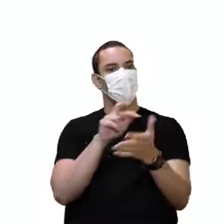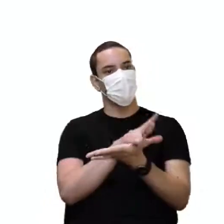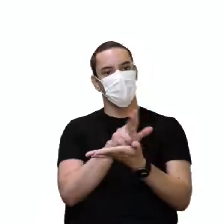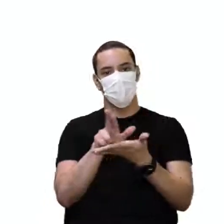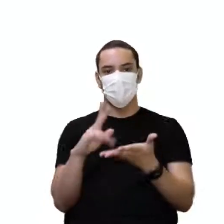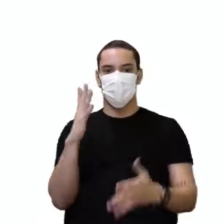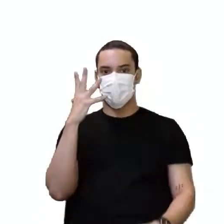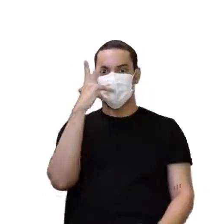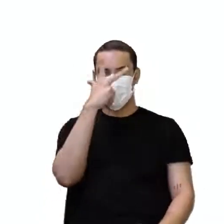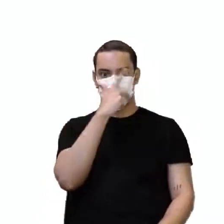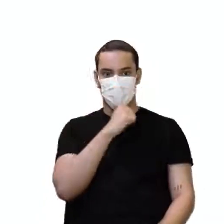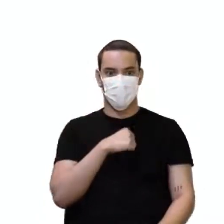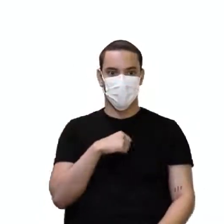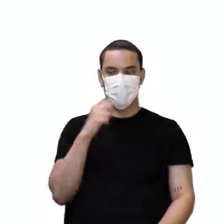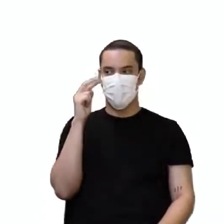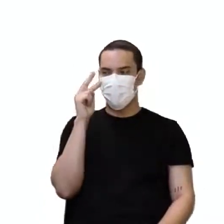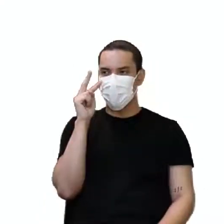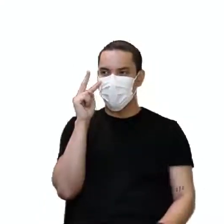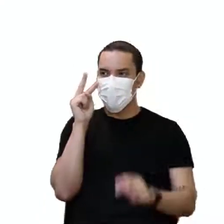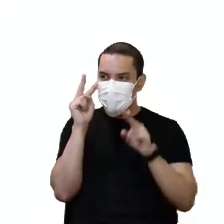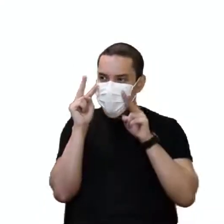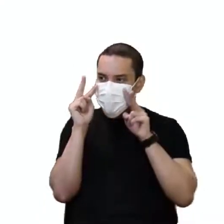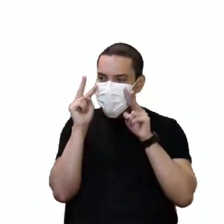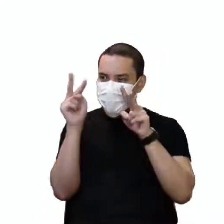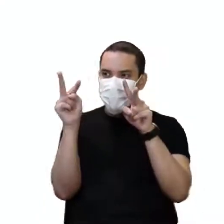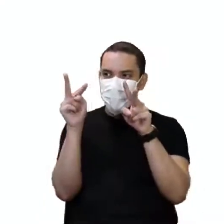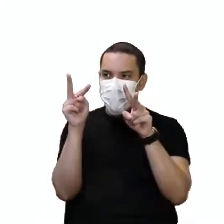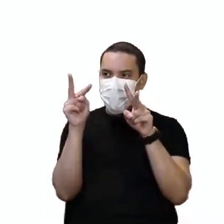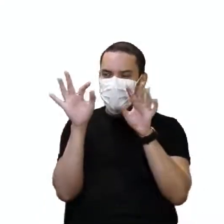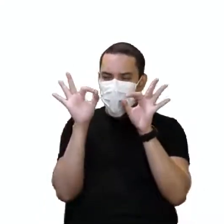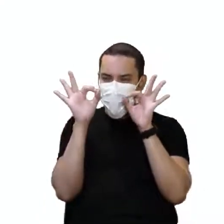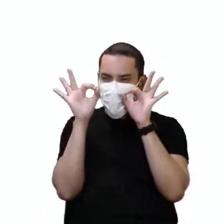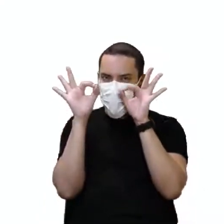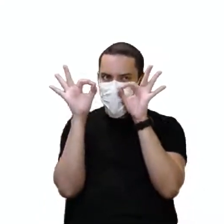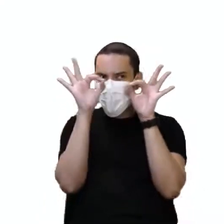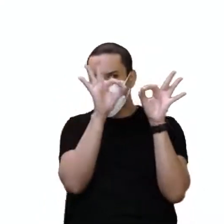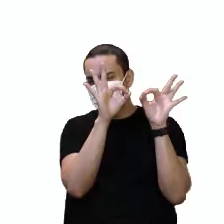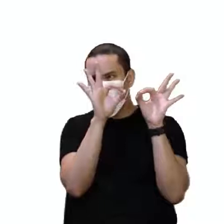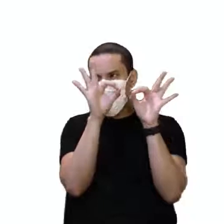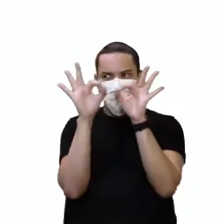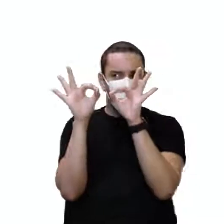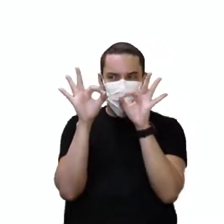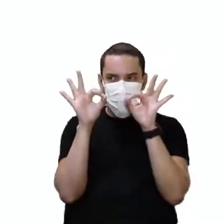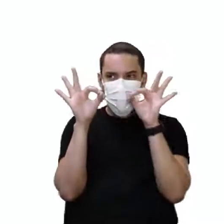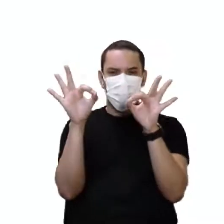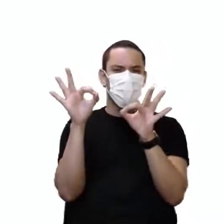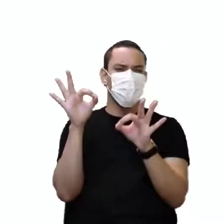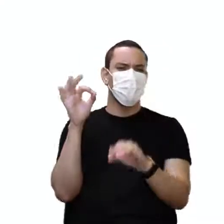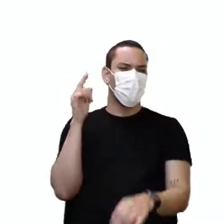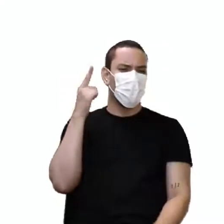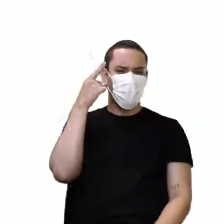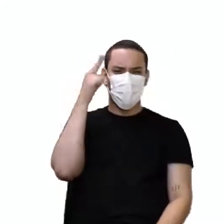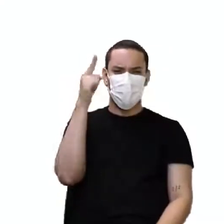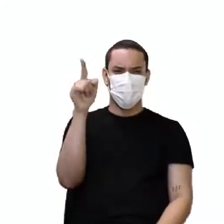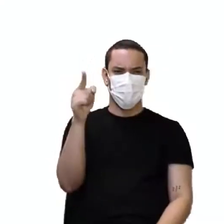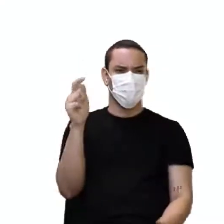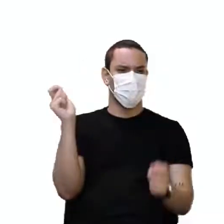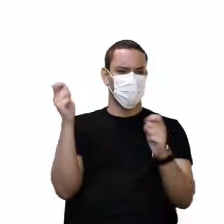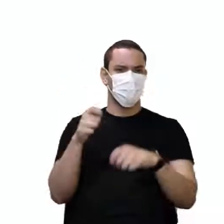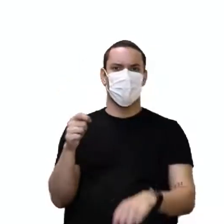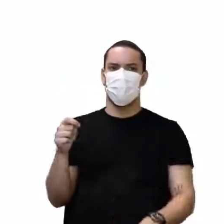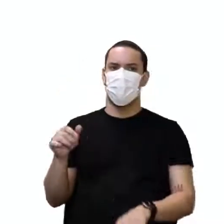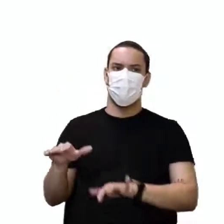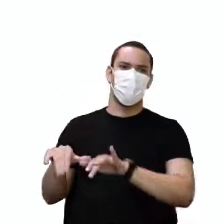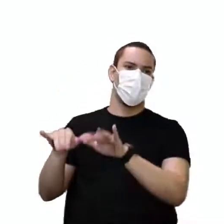belíssimas, que têm uma visão, né, de águia mesmo, que capturam presas a longa distância lá no solo, eles sobrevoam